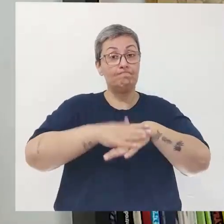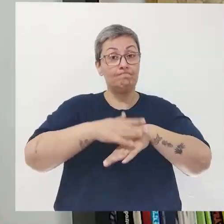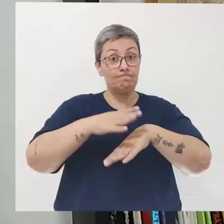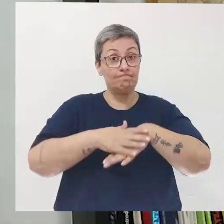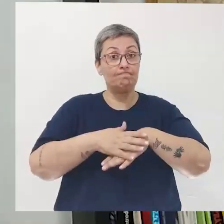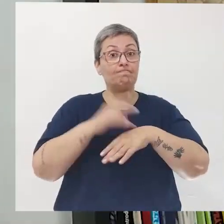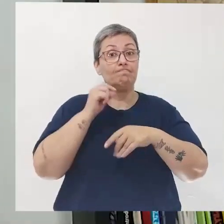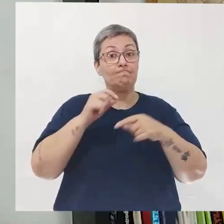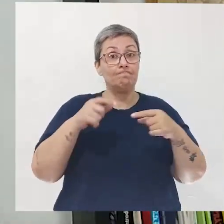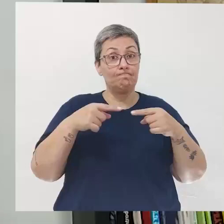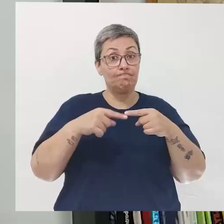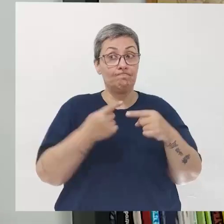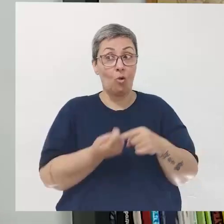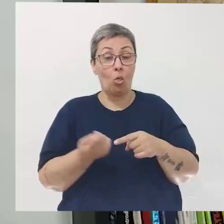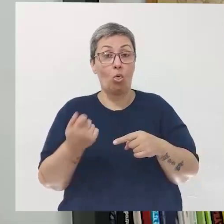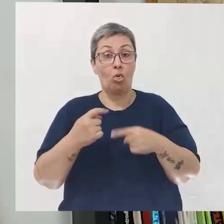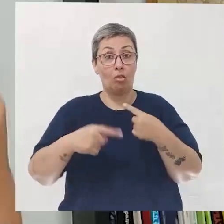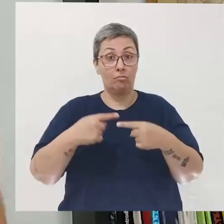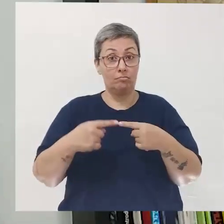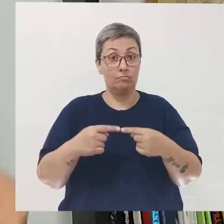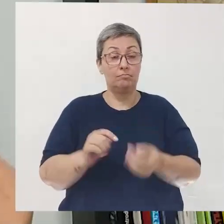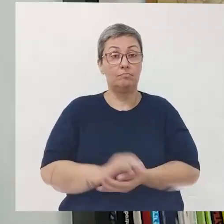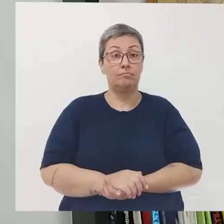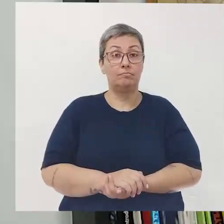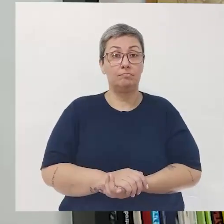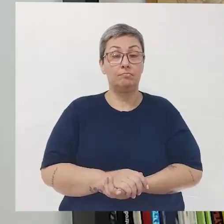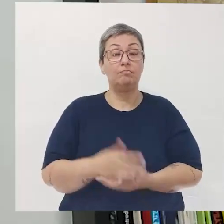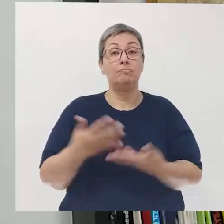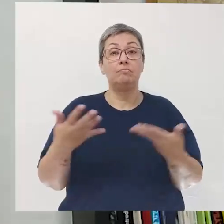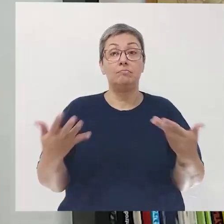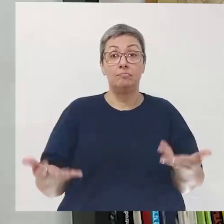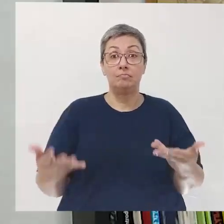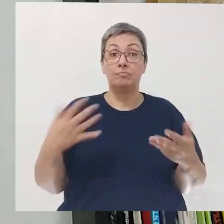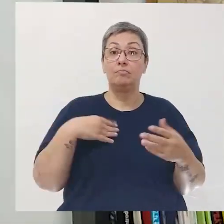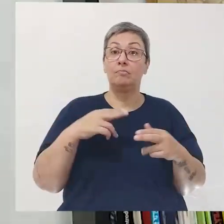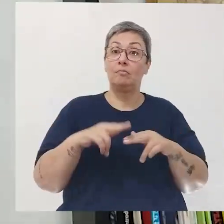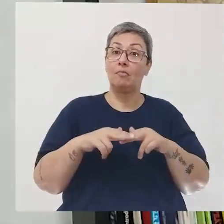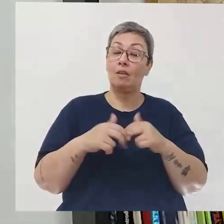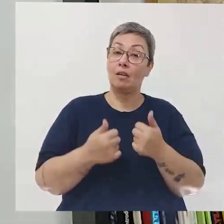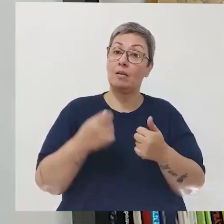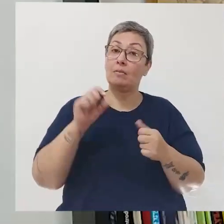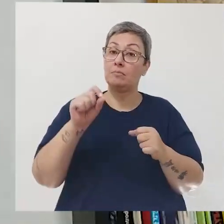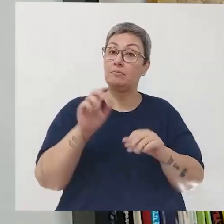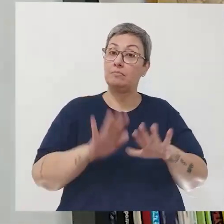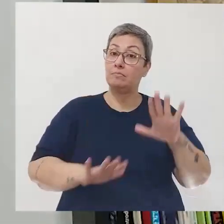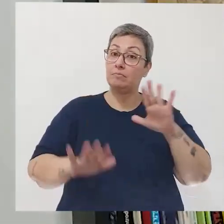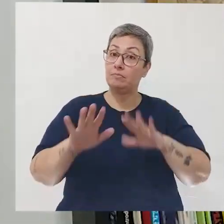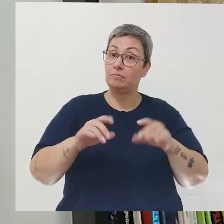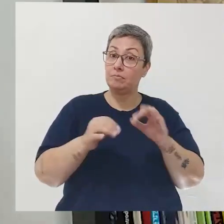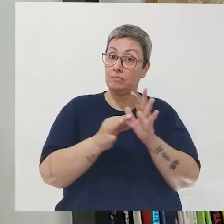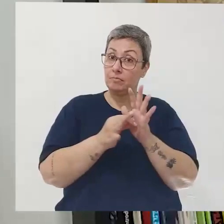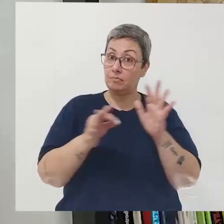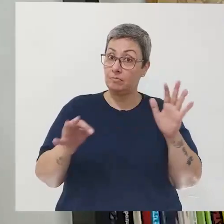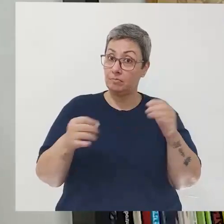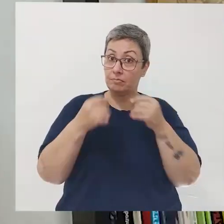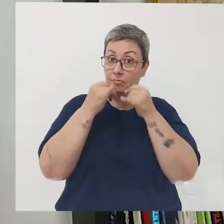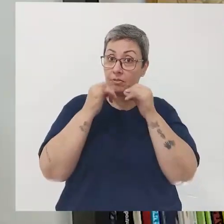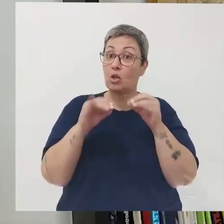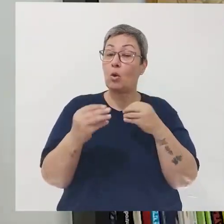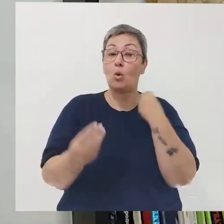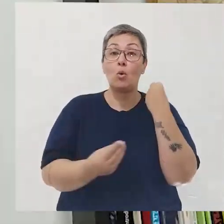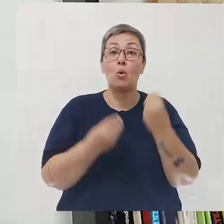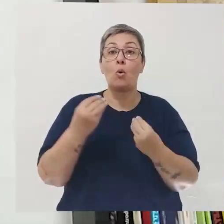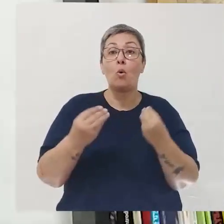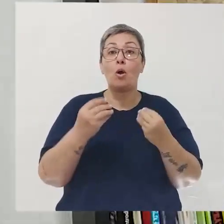prejuízos causados por essas ligações clandestinas. Bom, e por falar em cuidados com a rede